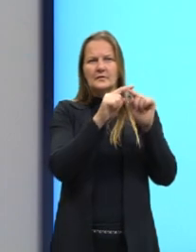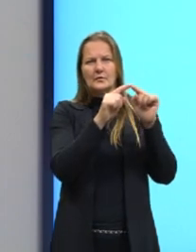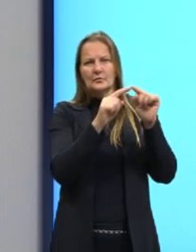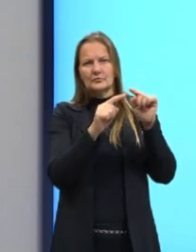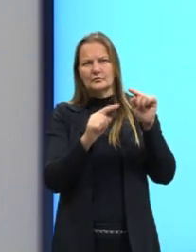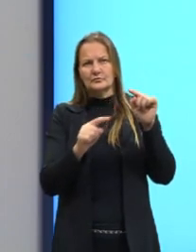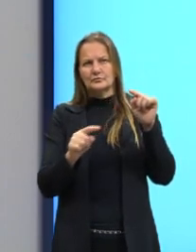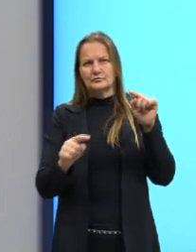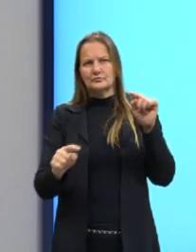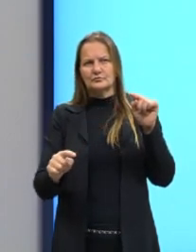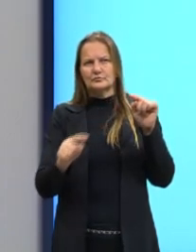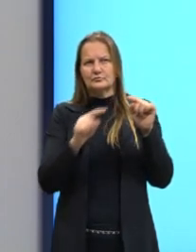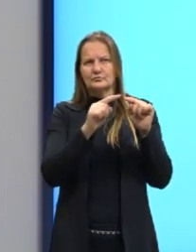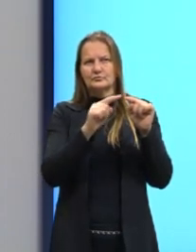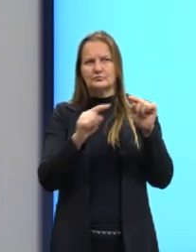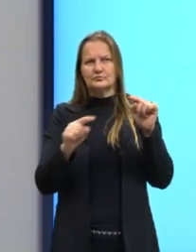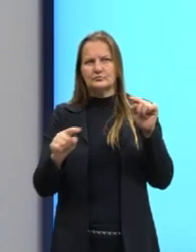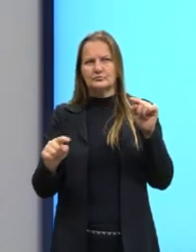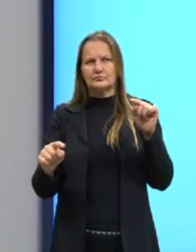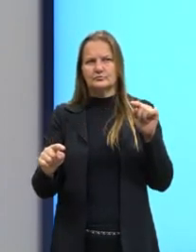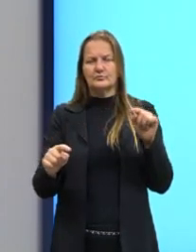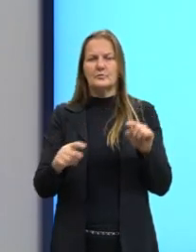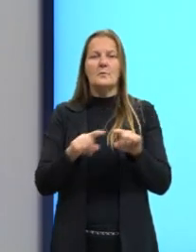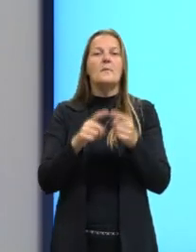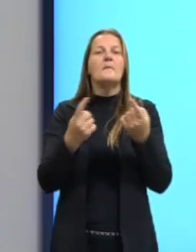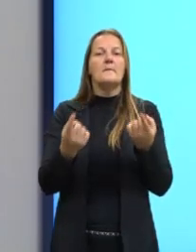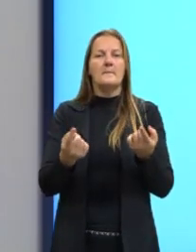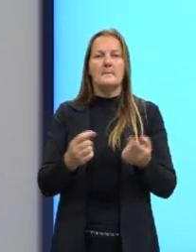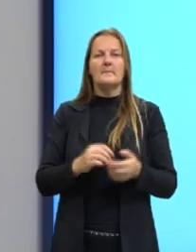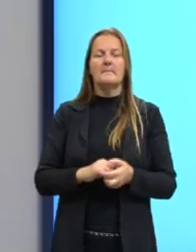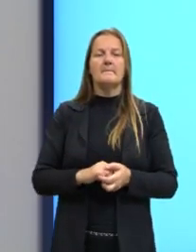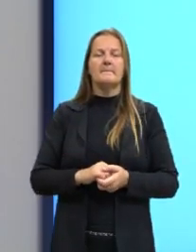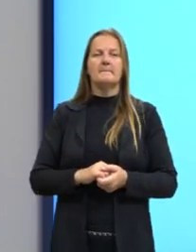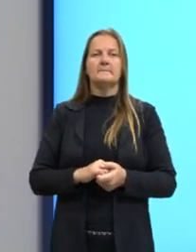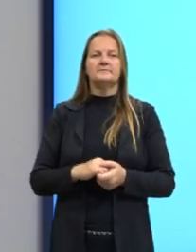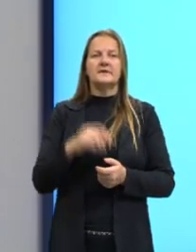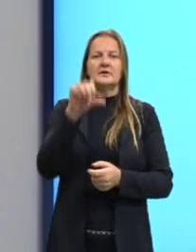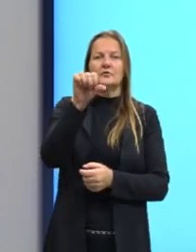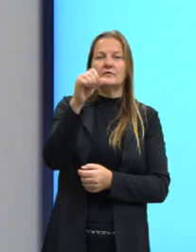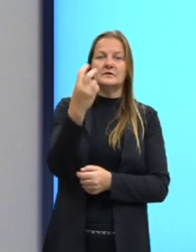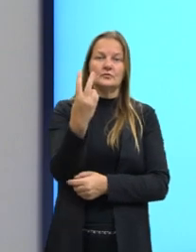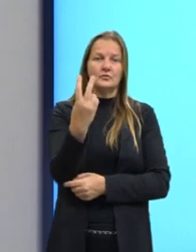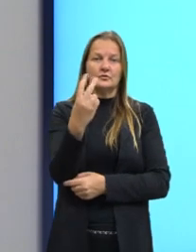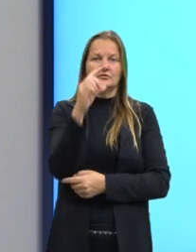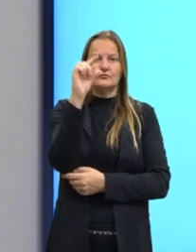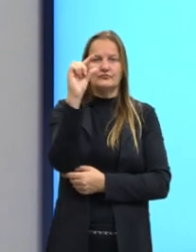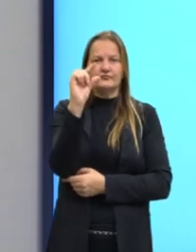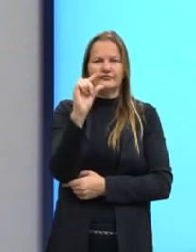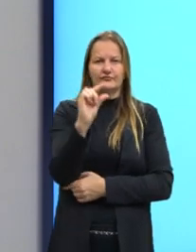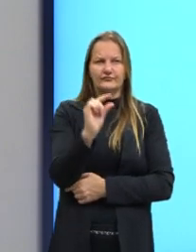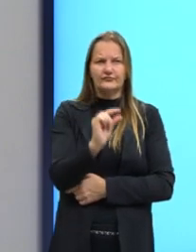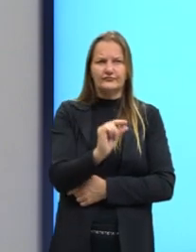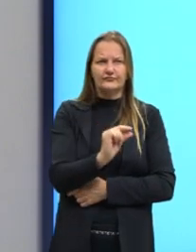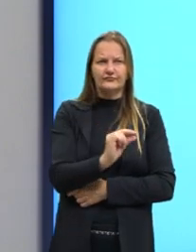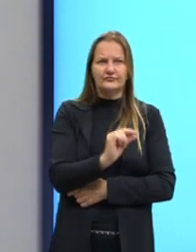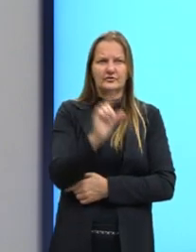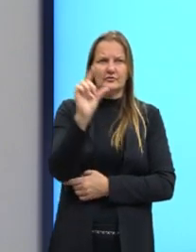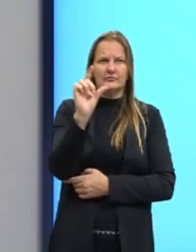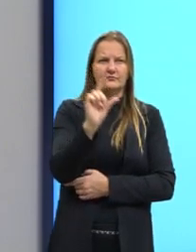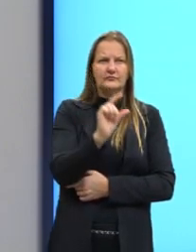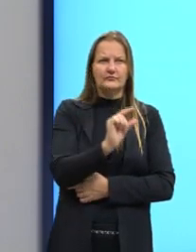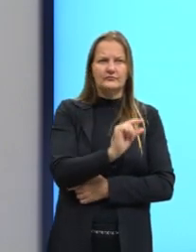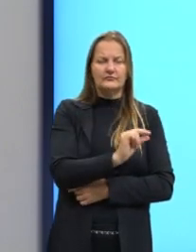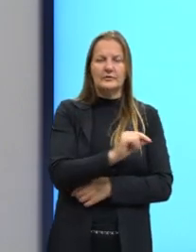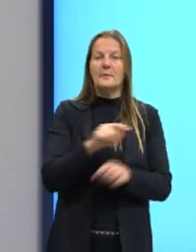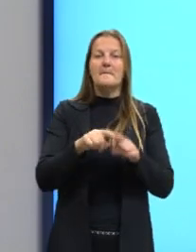nesse sentido aqui então uma queda onde nós vamos ter um declínio de 92 em diante no entanto o que que acontece